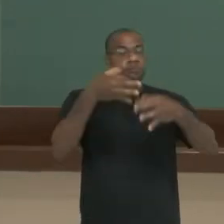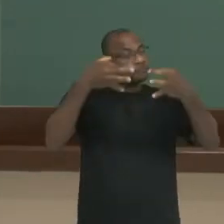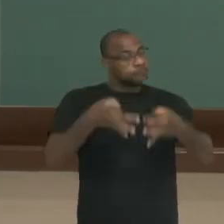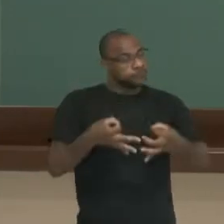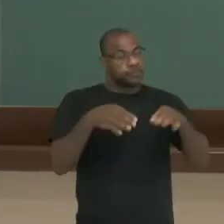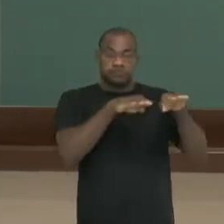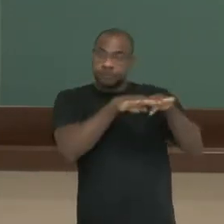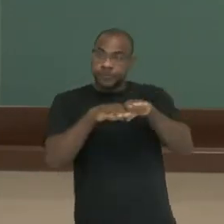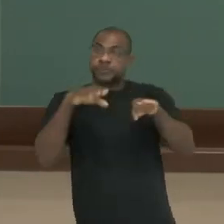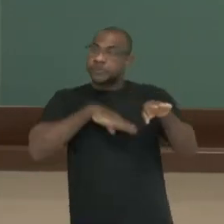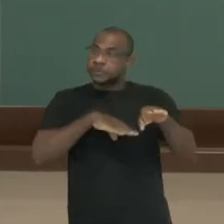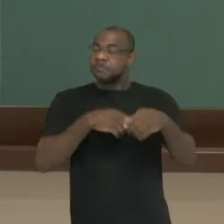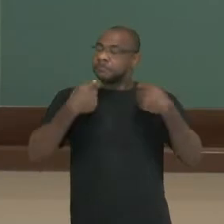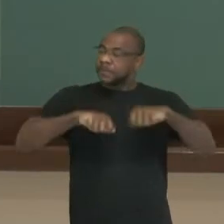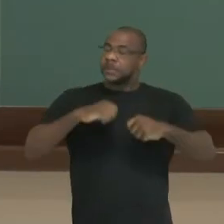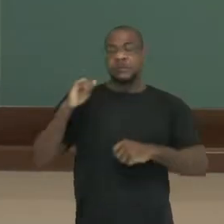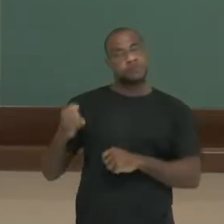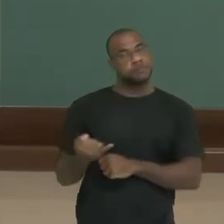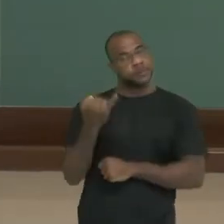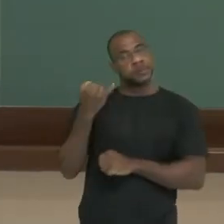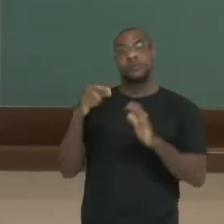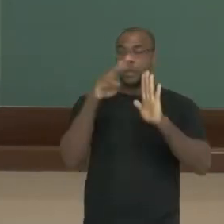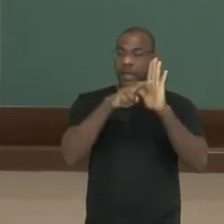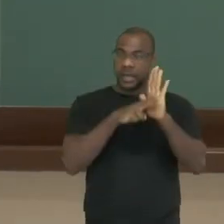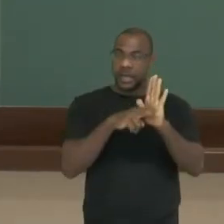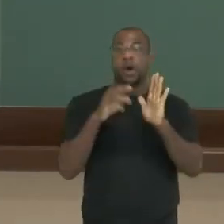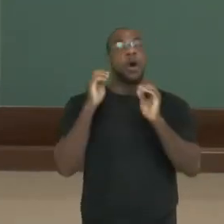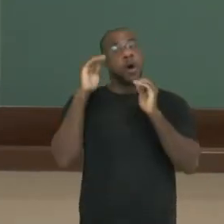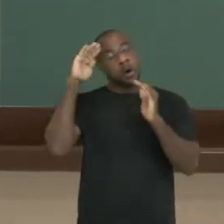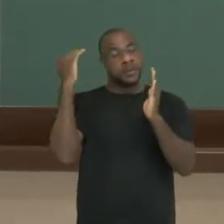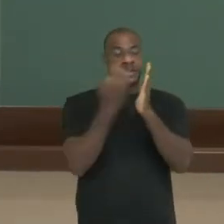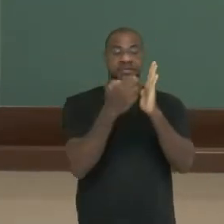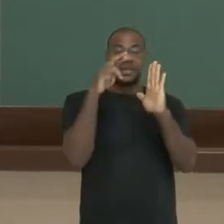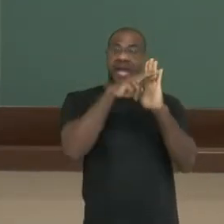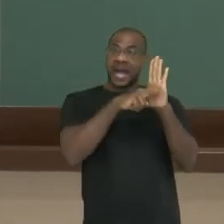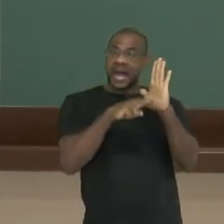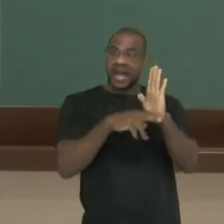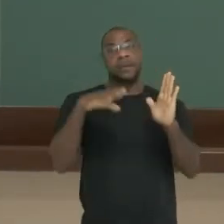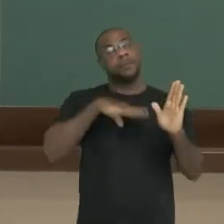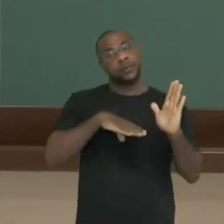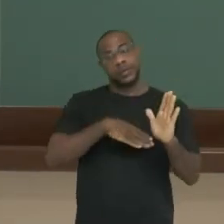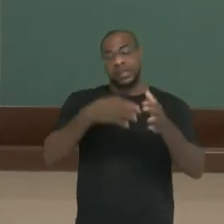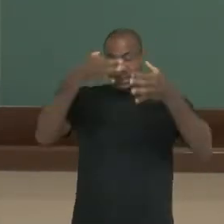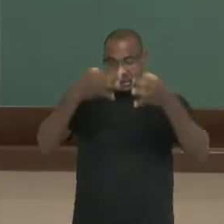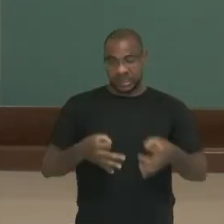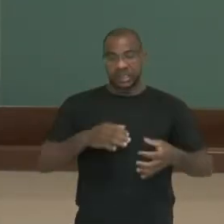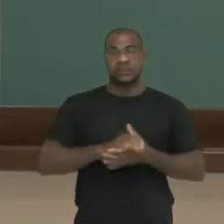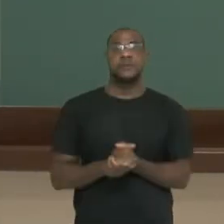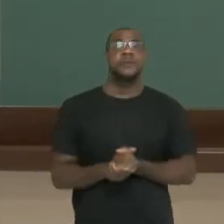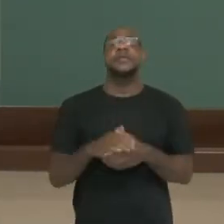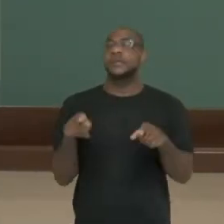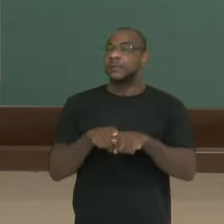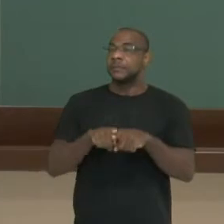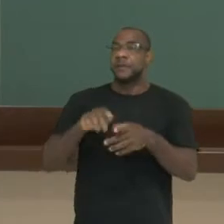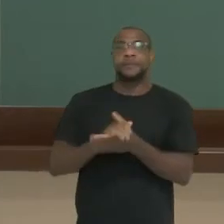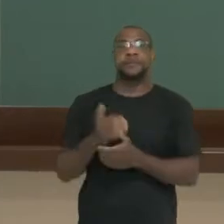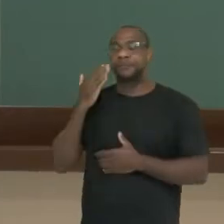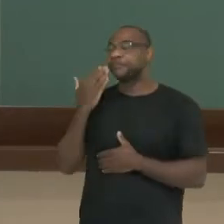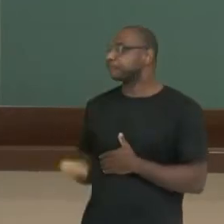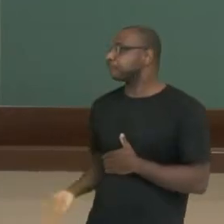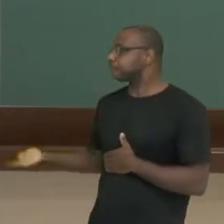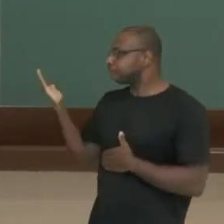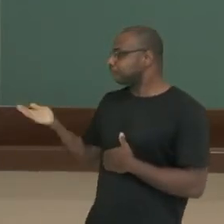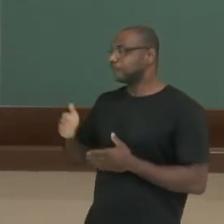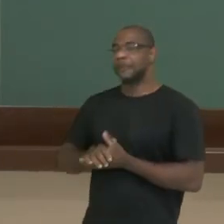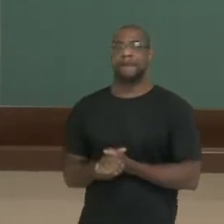ali a variante padrão, a norma culta da língua portuguesa. A linguagem informal é essa linguagem onde a gente se manifesta de uma forma